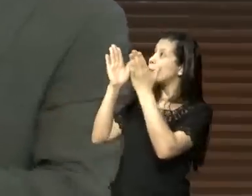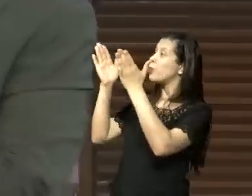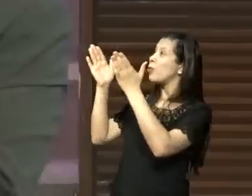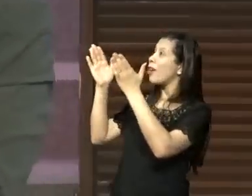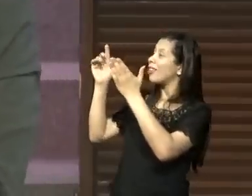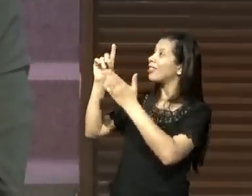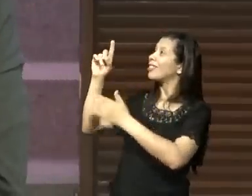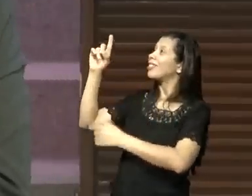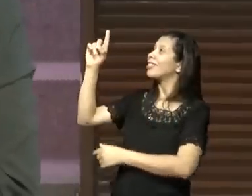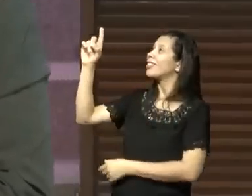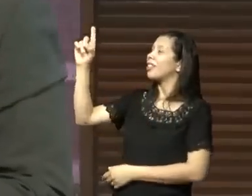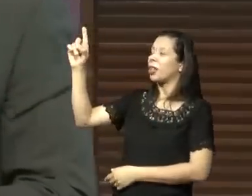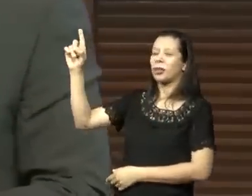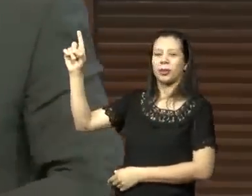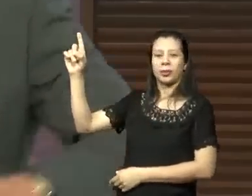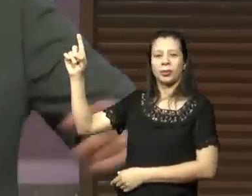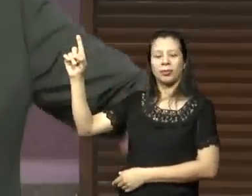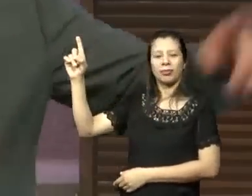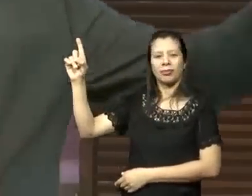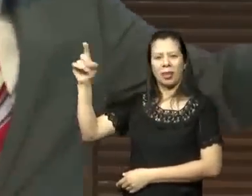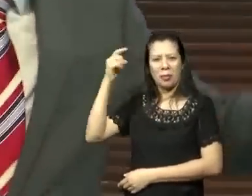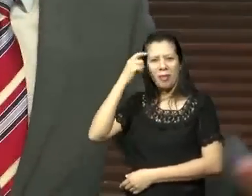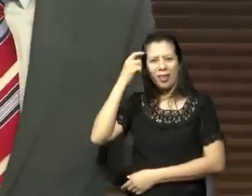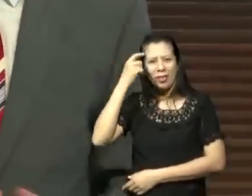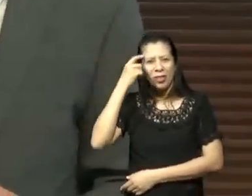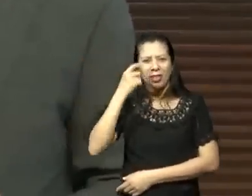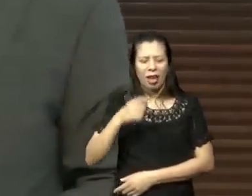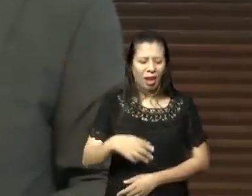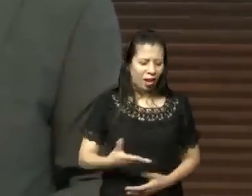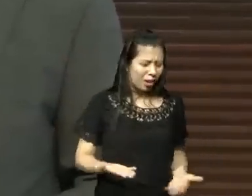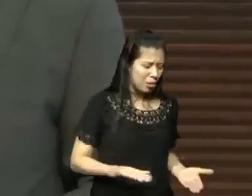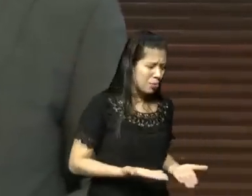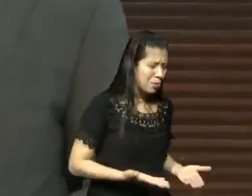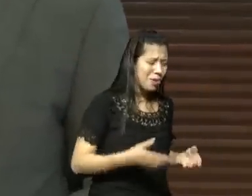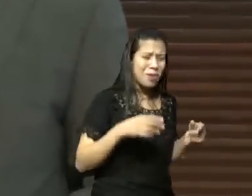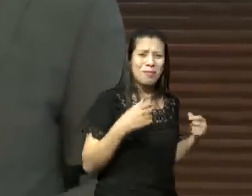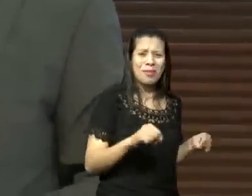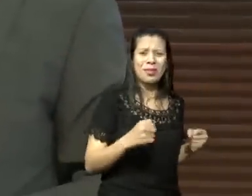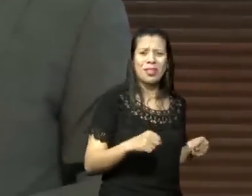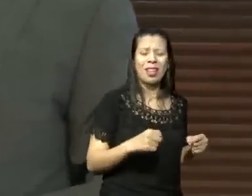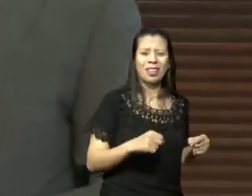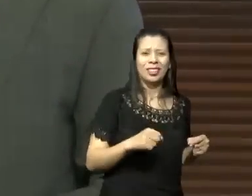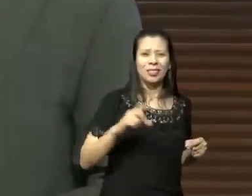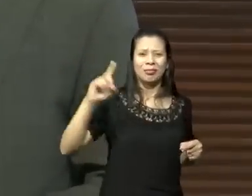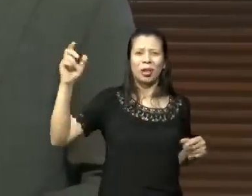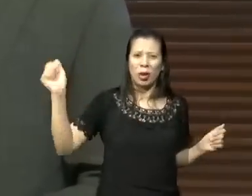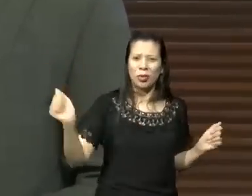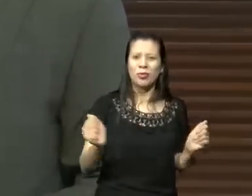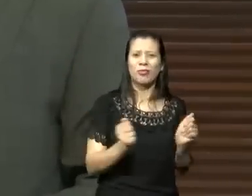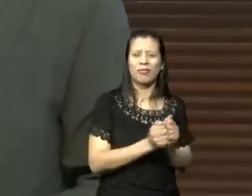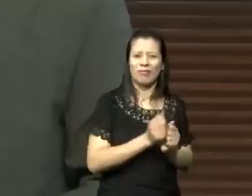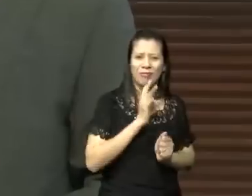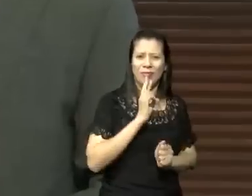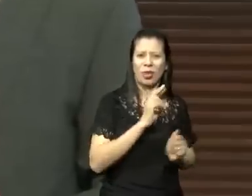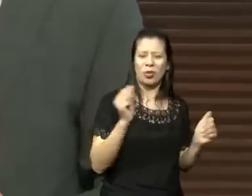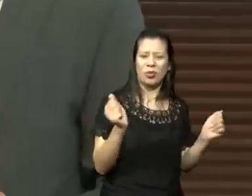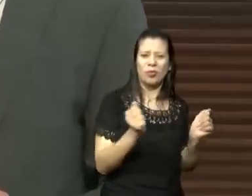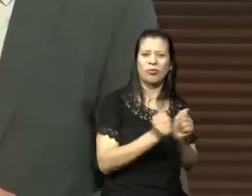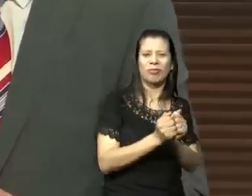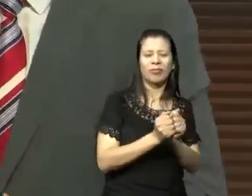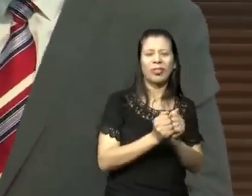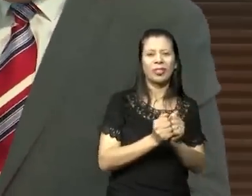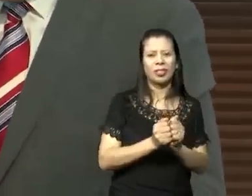Ah eu preciso disso eu sou isso eu preciso daquilo eu sou aquilo eu sou tudo em todas as coisas